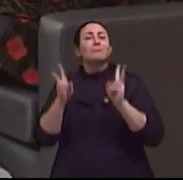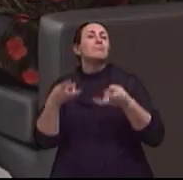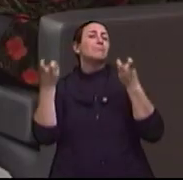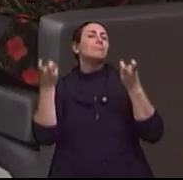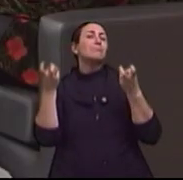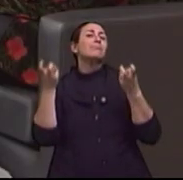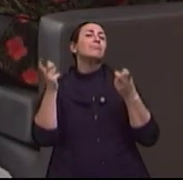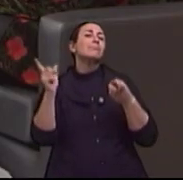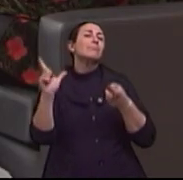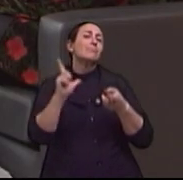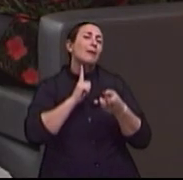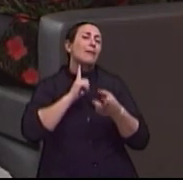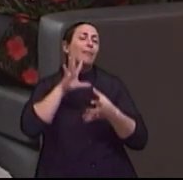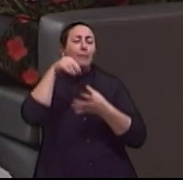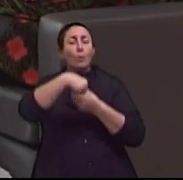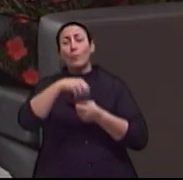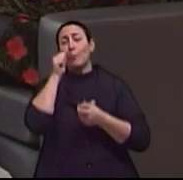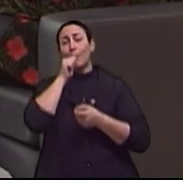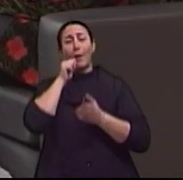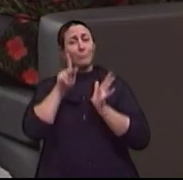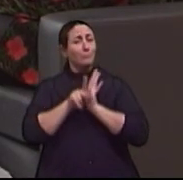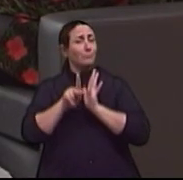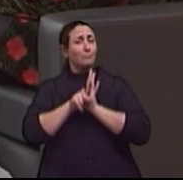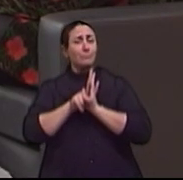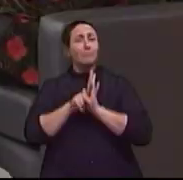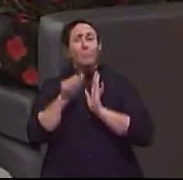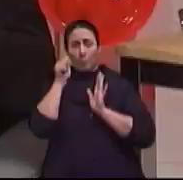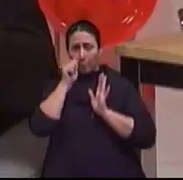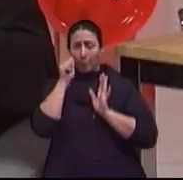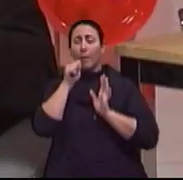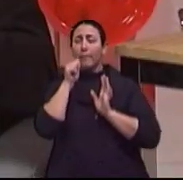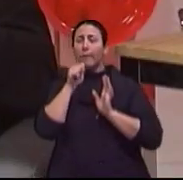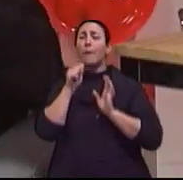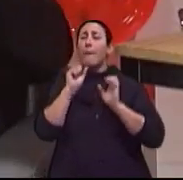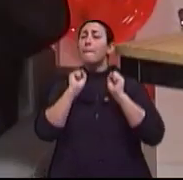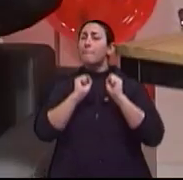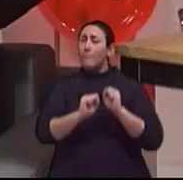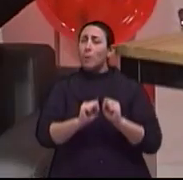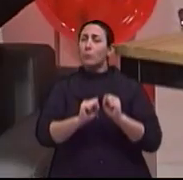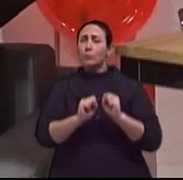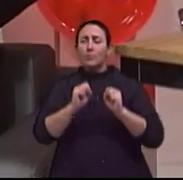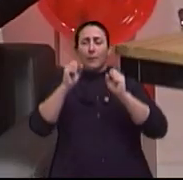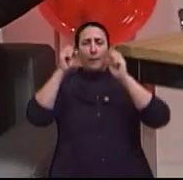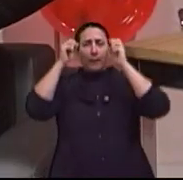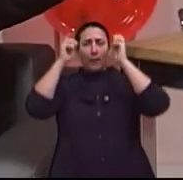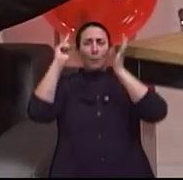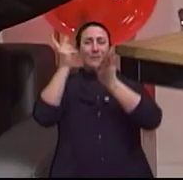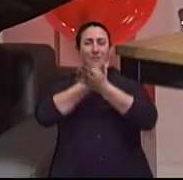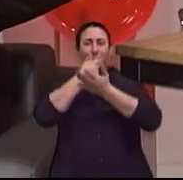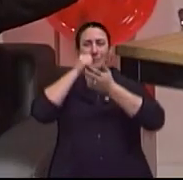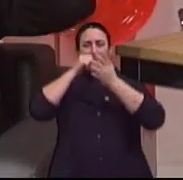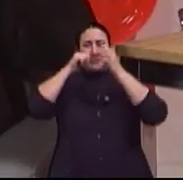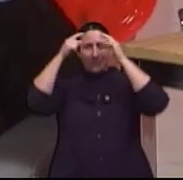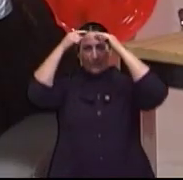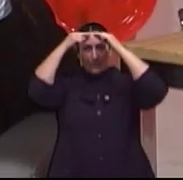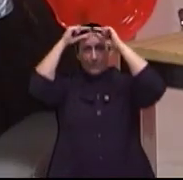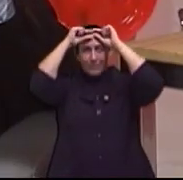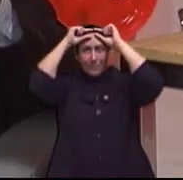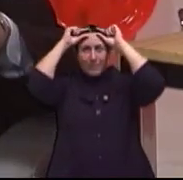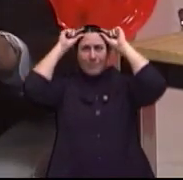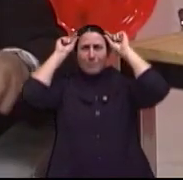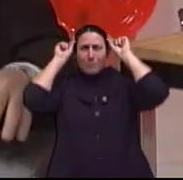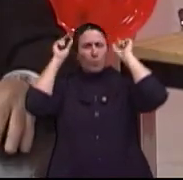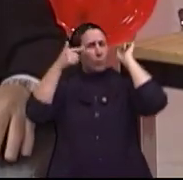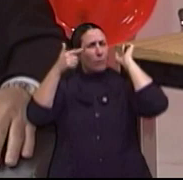peculiaridade na mulher Isabel a mulher ela tu pode ver que ela não fica essa região sem pelo